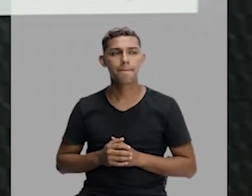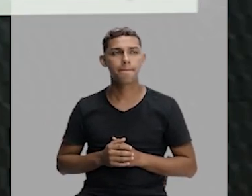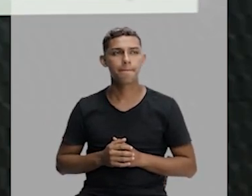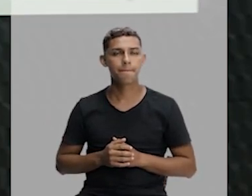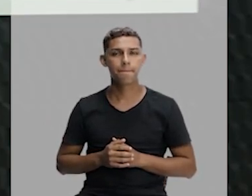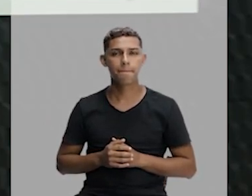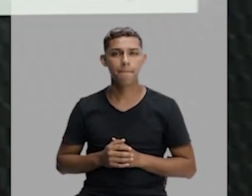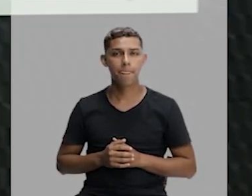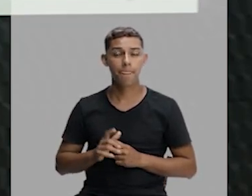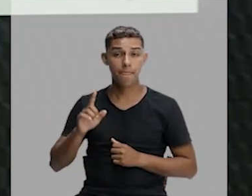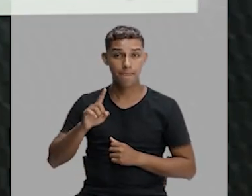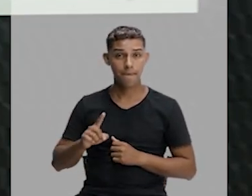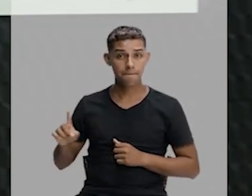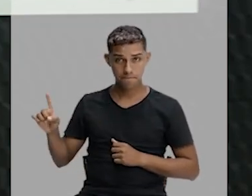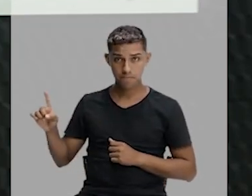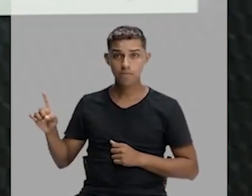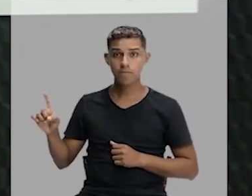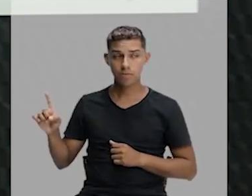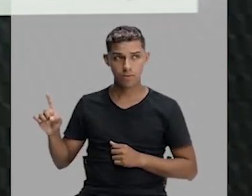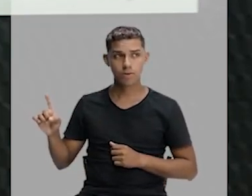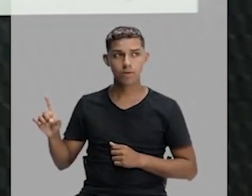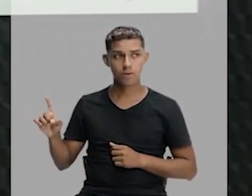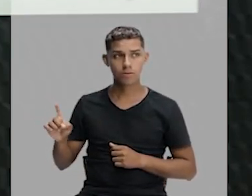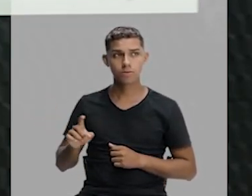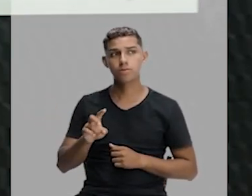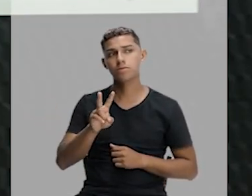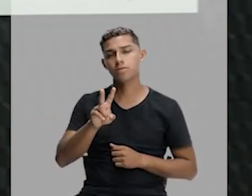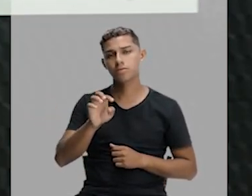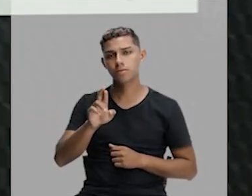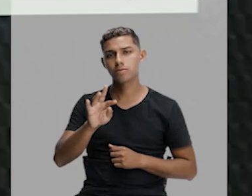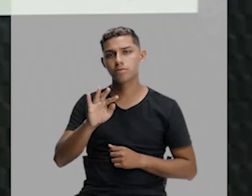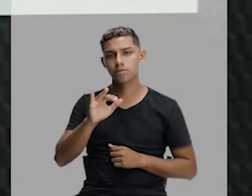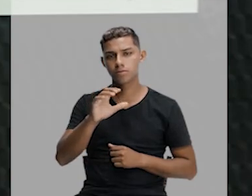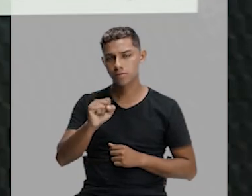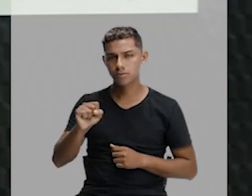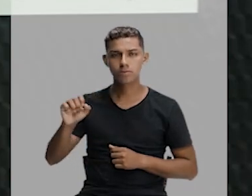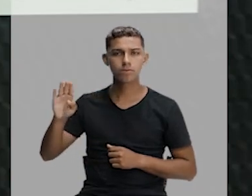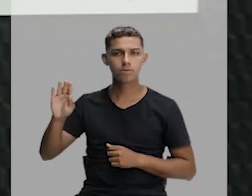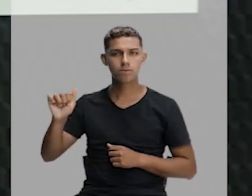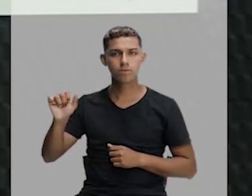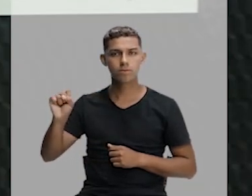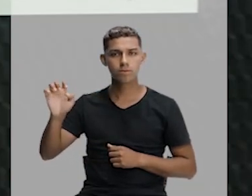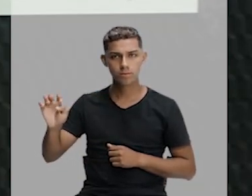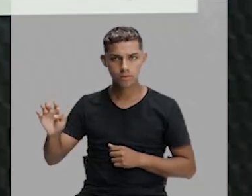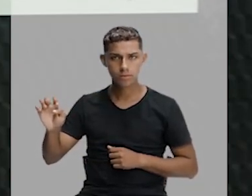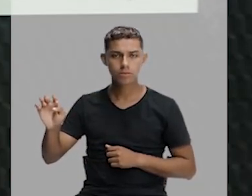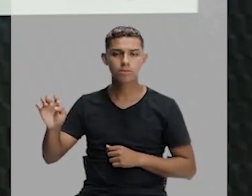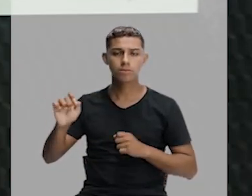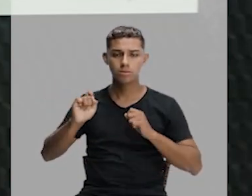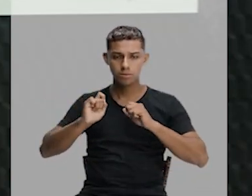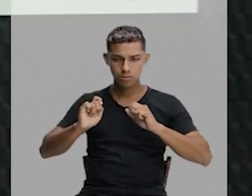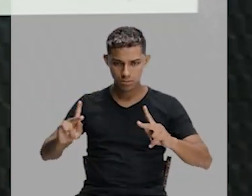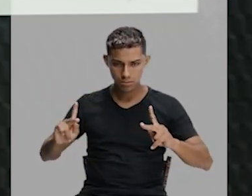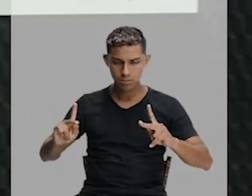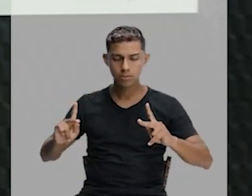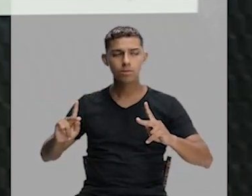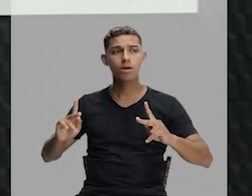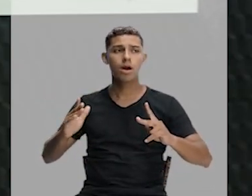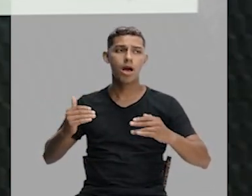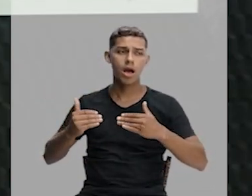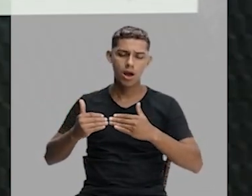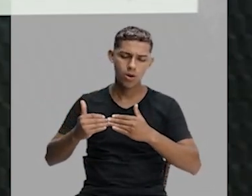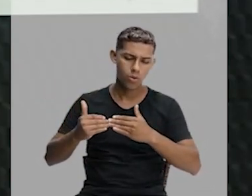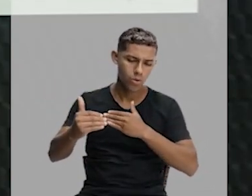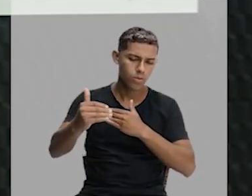Beleza? Então esses pontos aqui, ó, são os vértices das bases. Ok? Bom, existem os segmentos